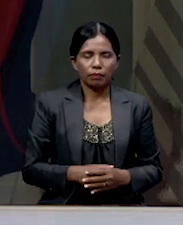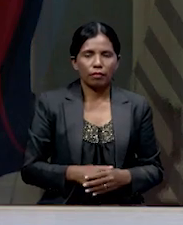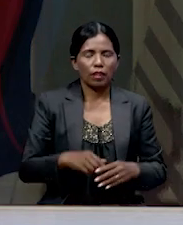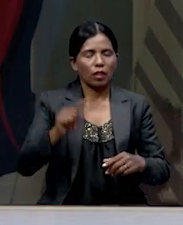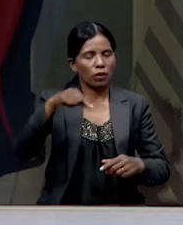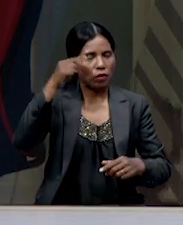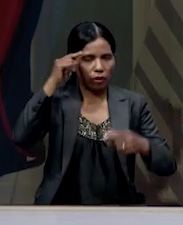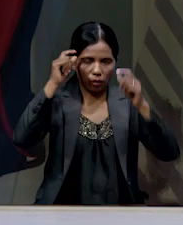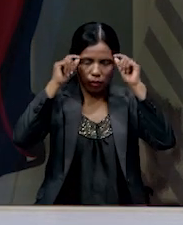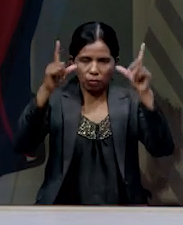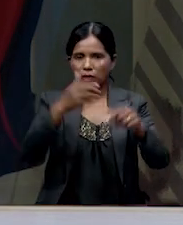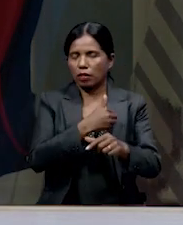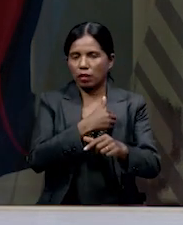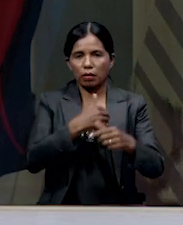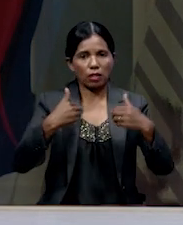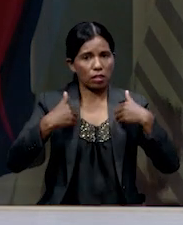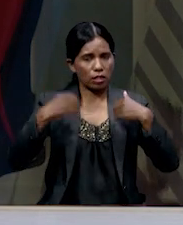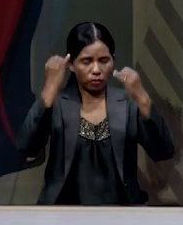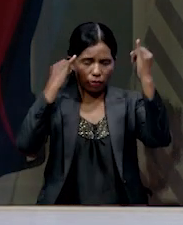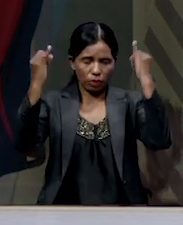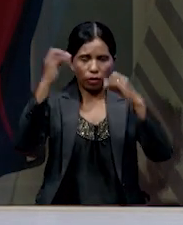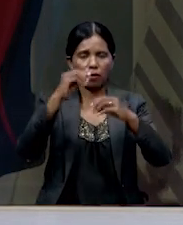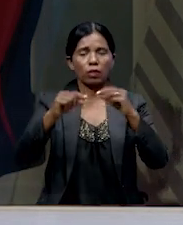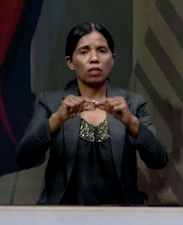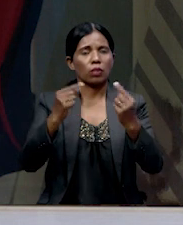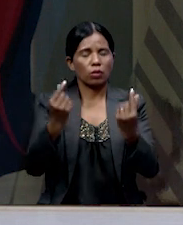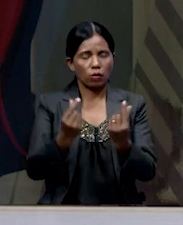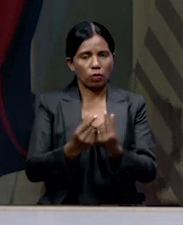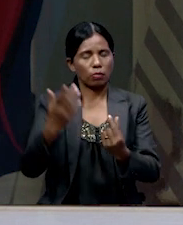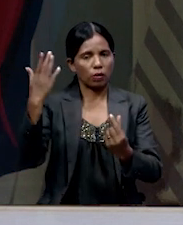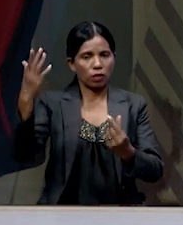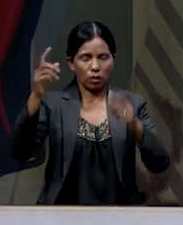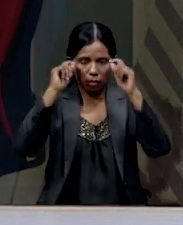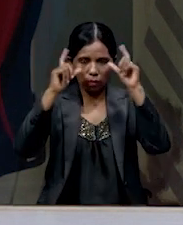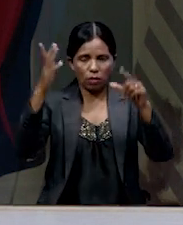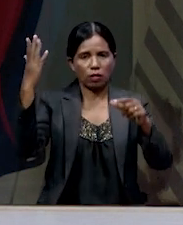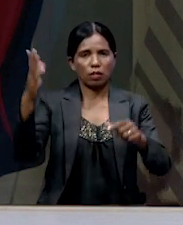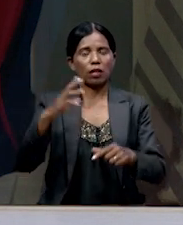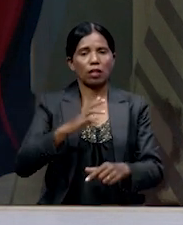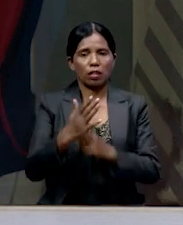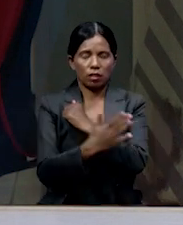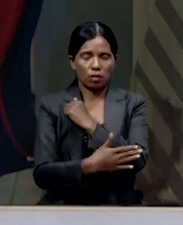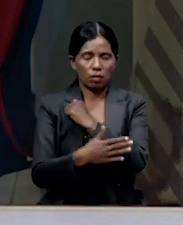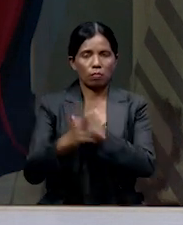Governo Timor-Leste se dá aqui a informação com a Bahia Elemento, Grupo Gangues Imigrante Timoroan e a Portugal.